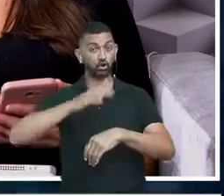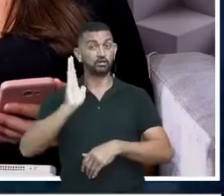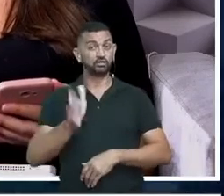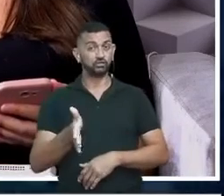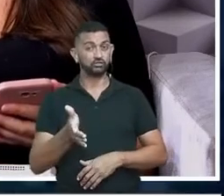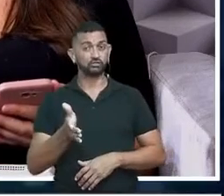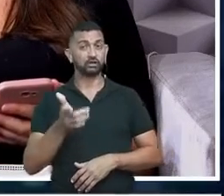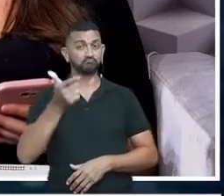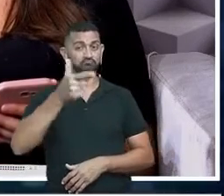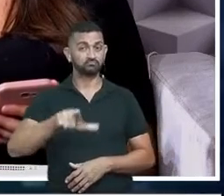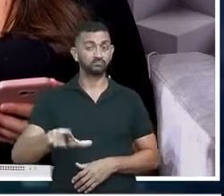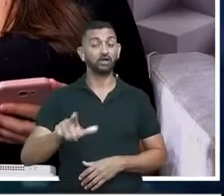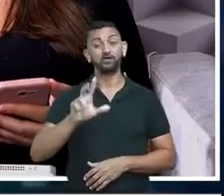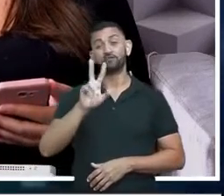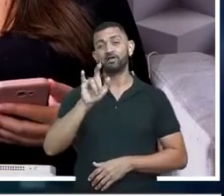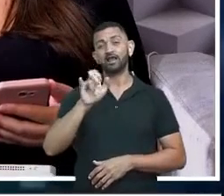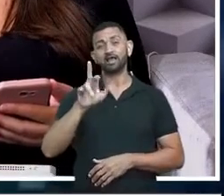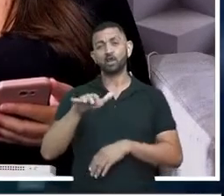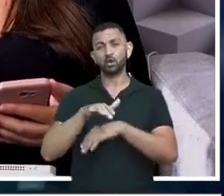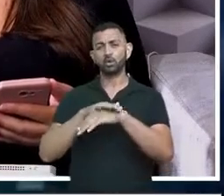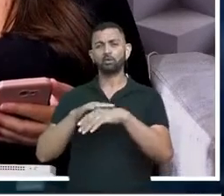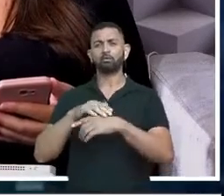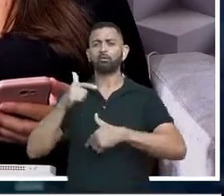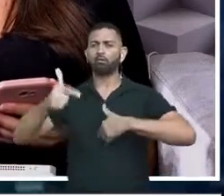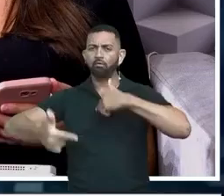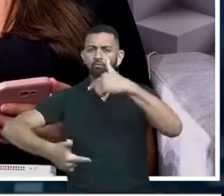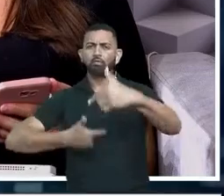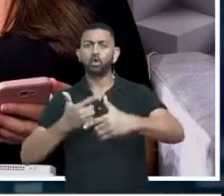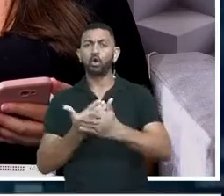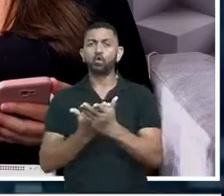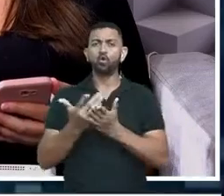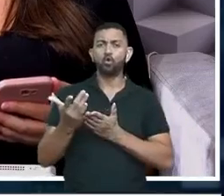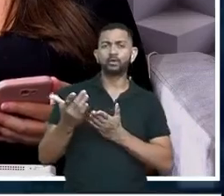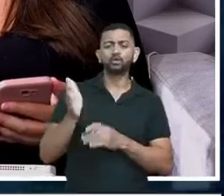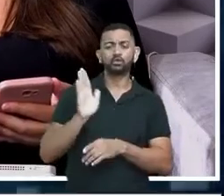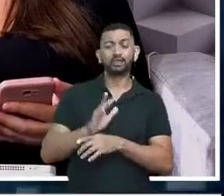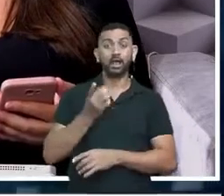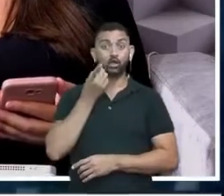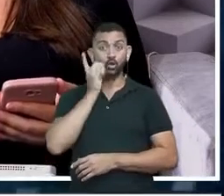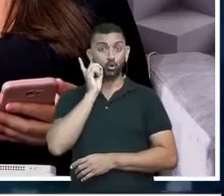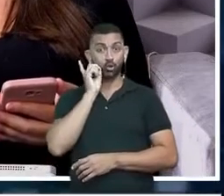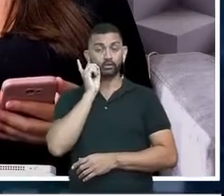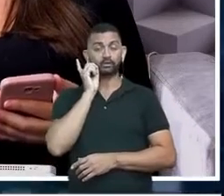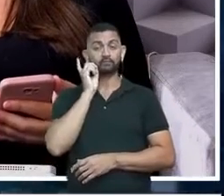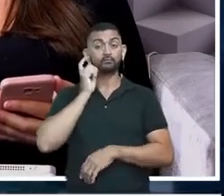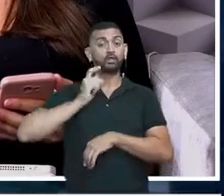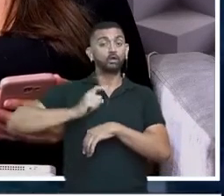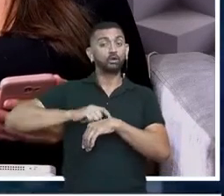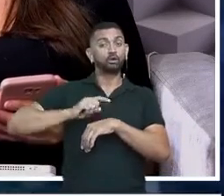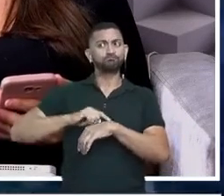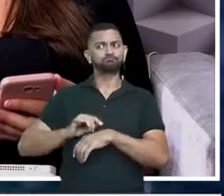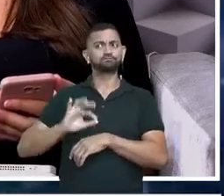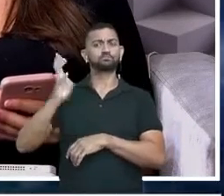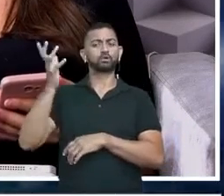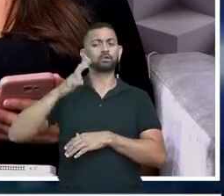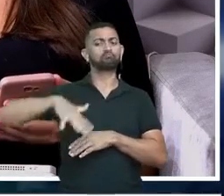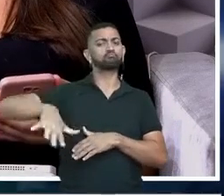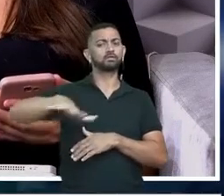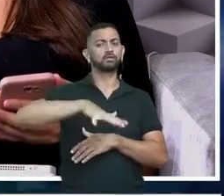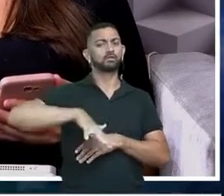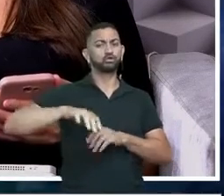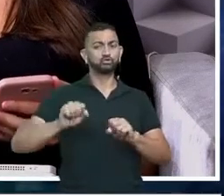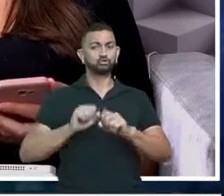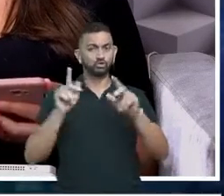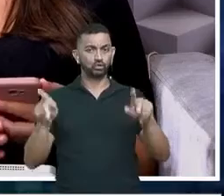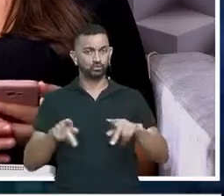casa nesse momento já volto a falar com a Valéria o trabalho foi muito grande começou ainda na tarde de ontem quando tudo estava acontecendo